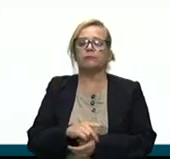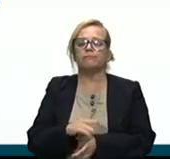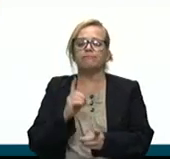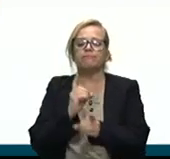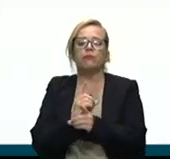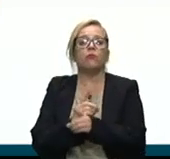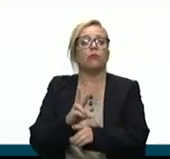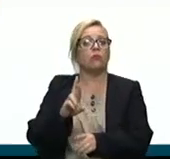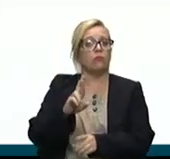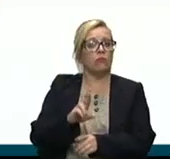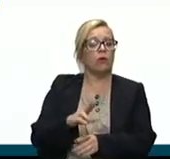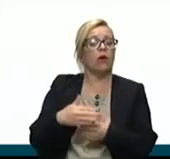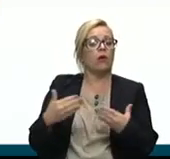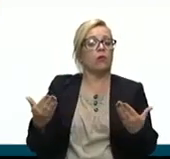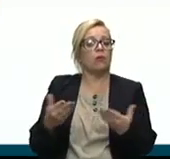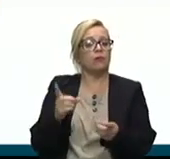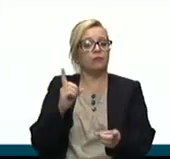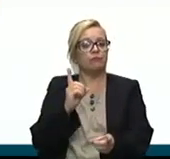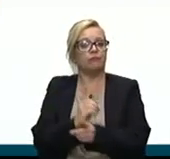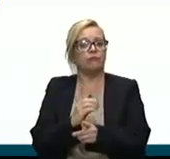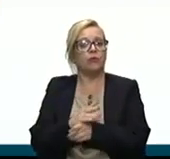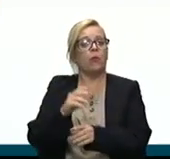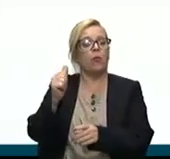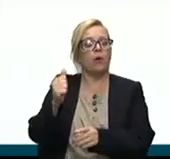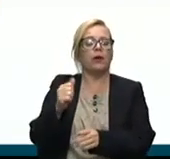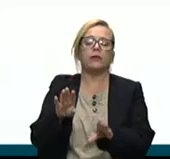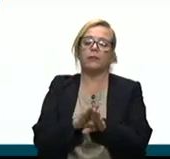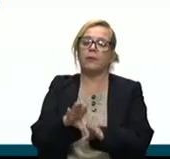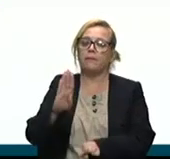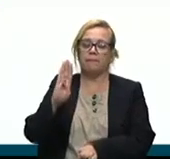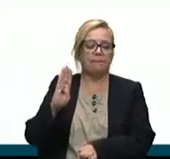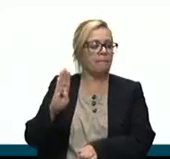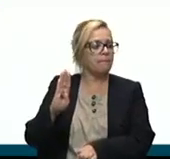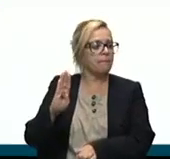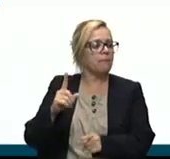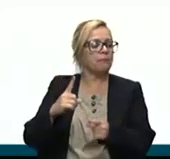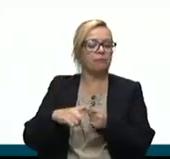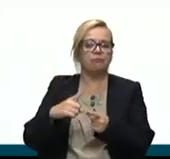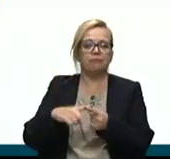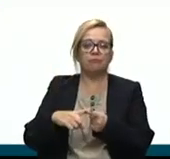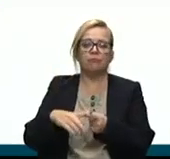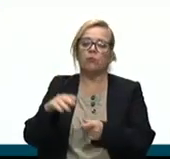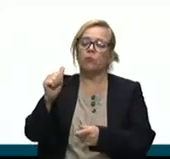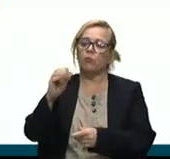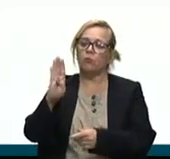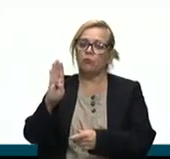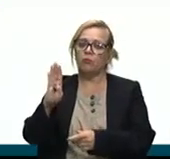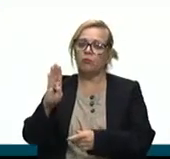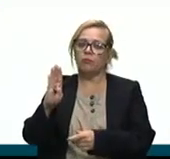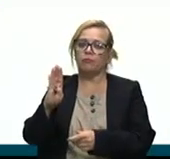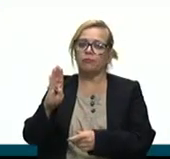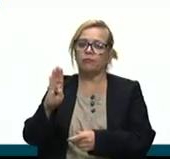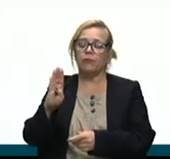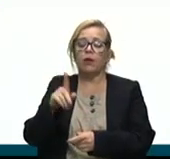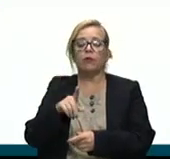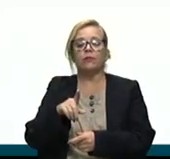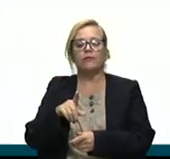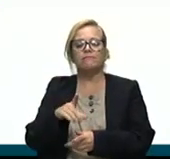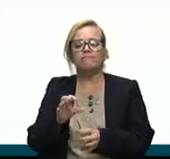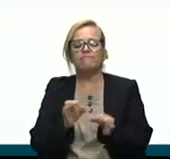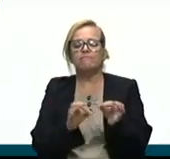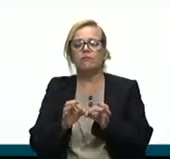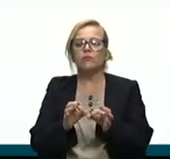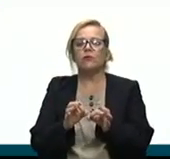foi? Né? Agora nós vamos determinar o A e o B. Por quê? Porque o A e o B são os coeficientes que constroem a